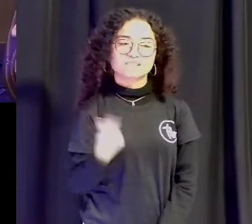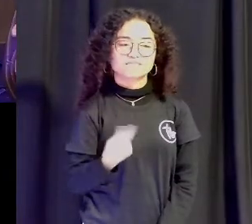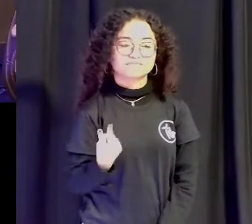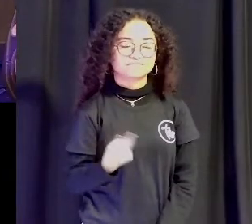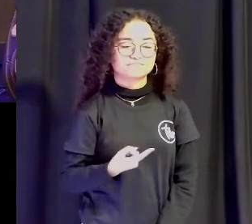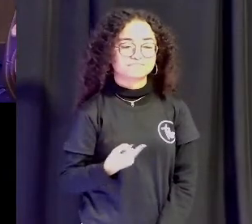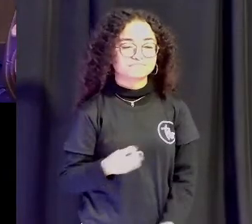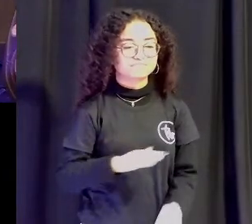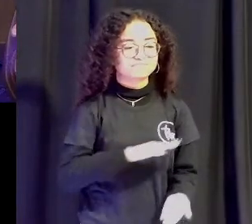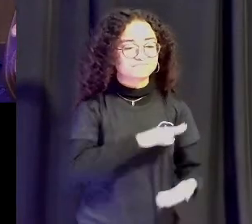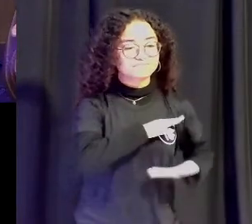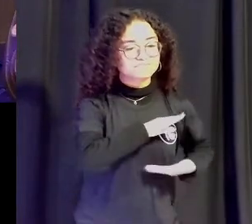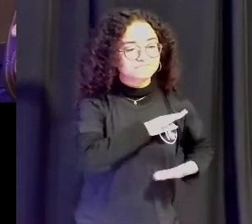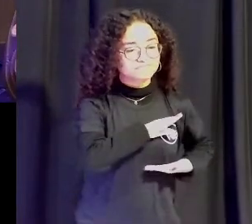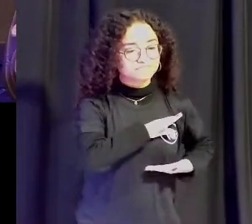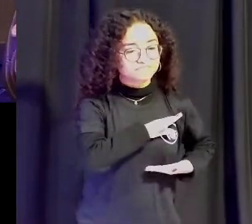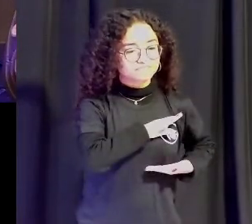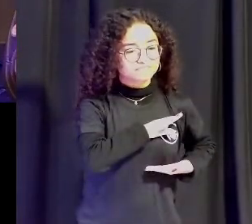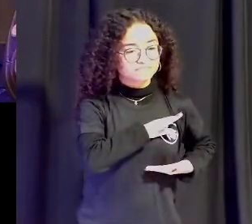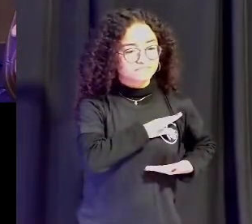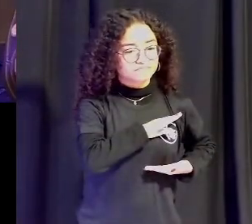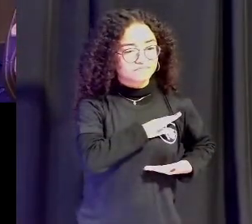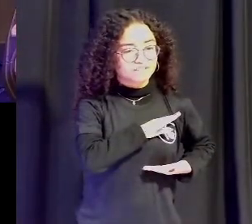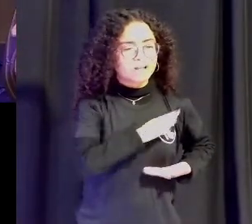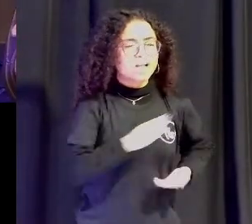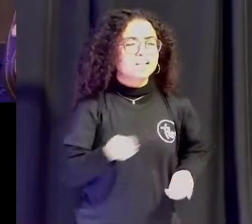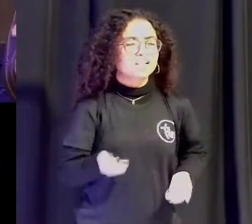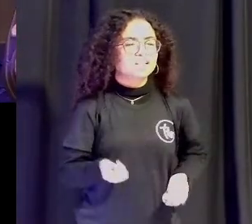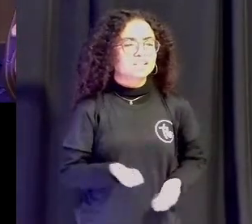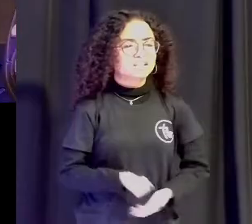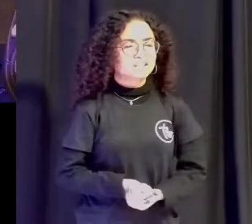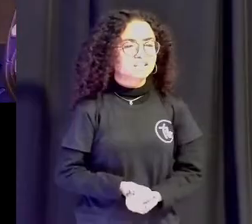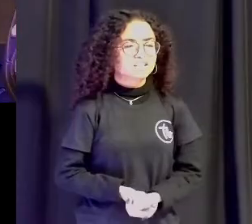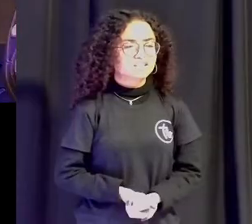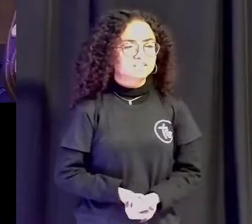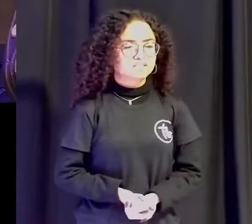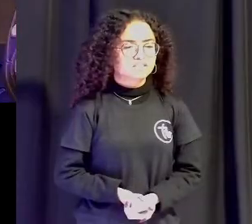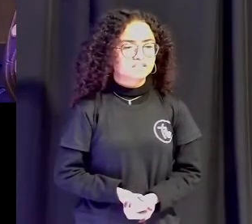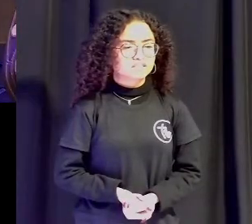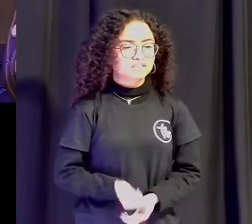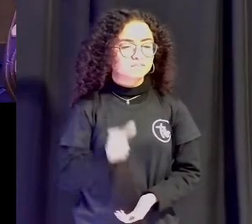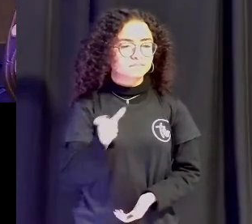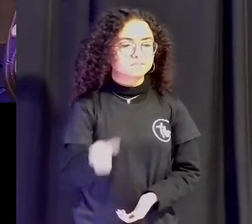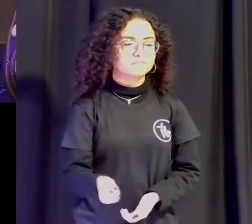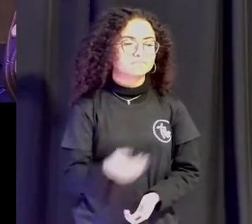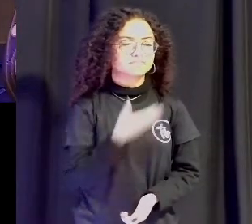que pede esmolas, porque não pode entrar no templo,